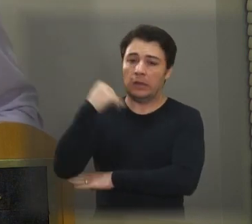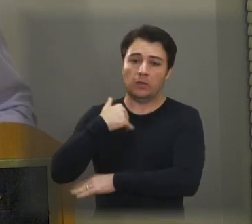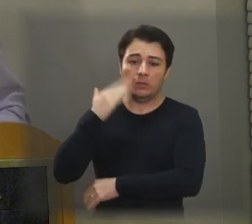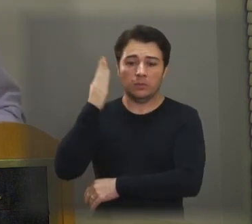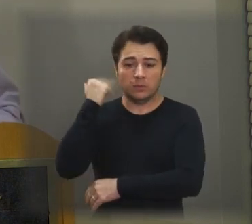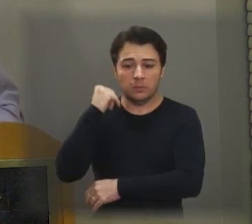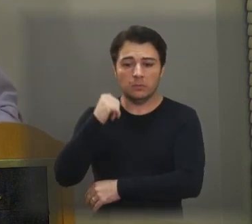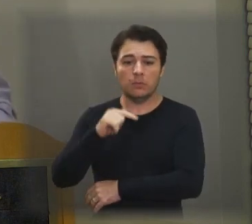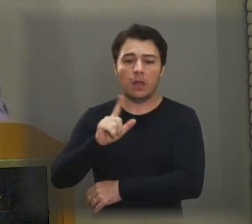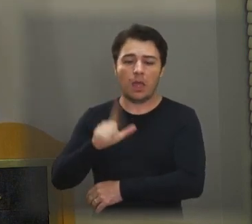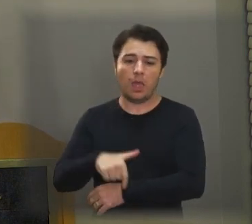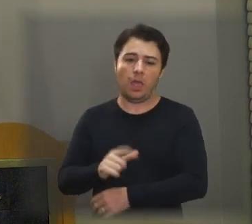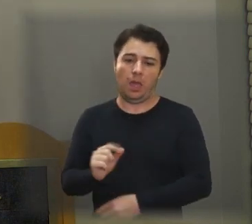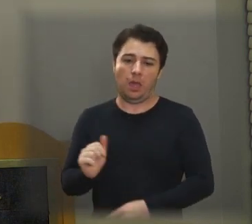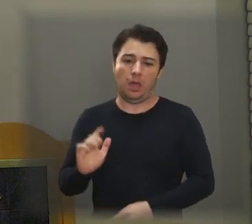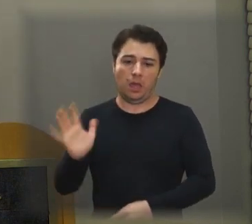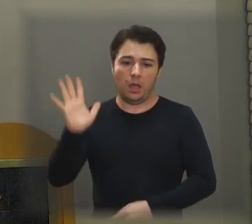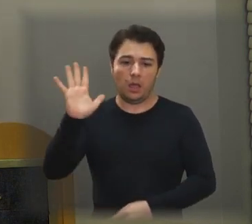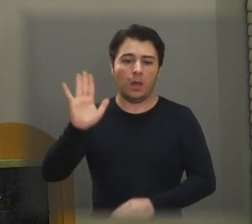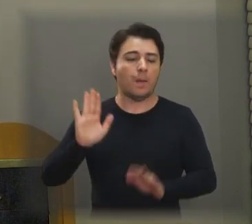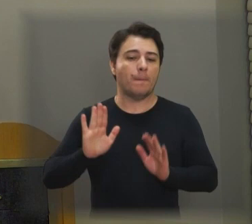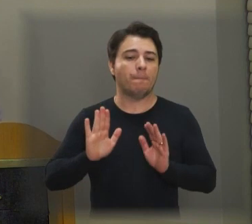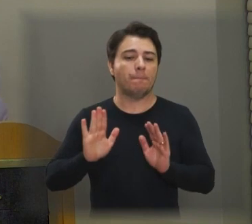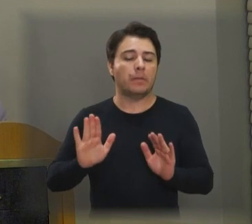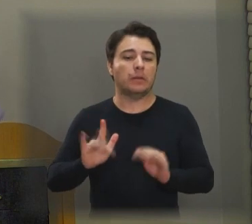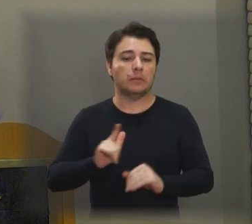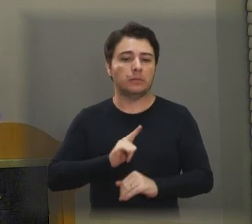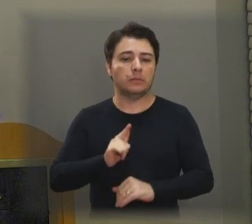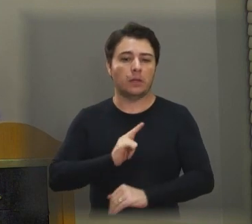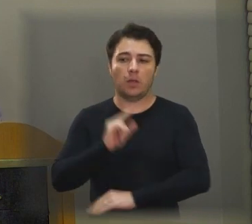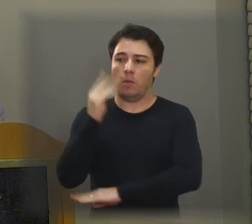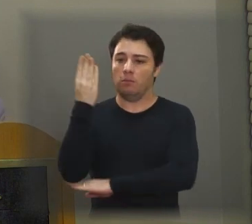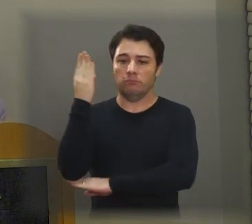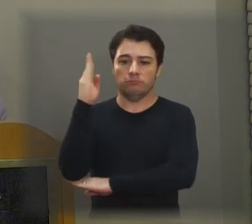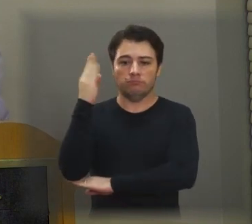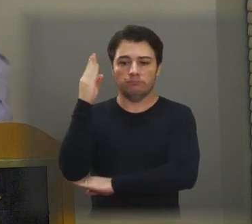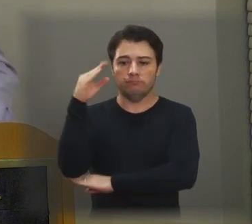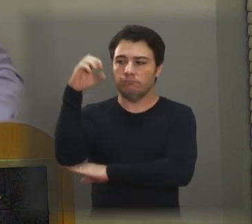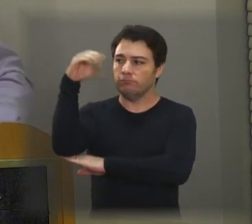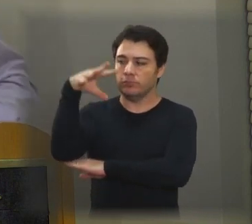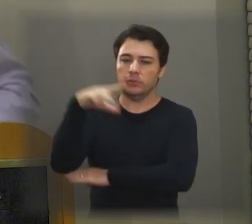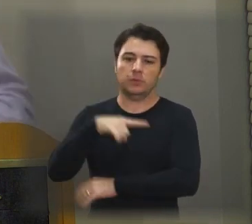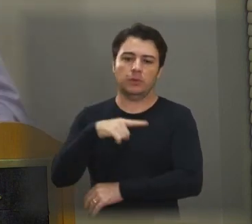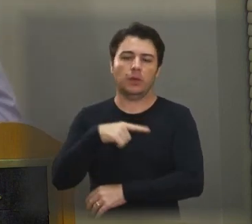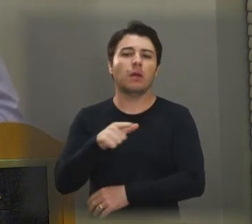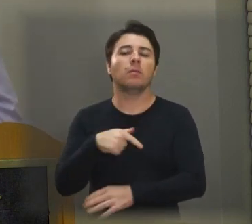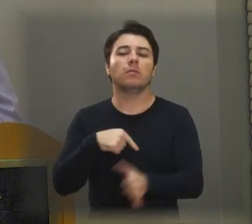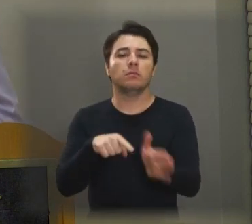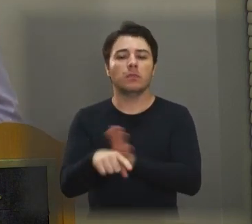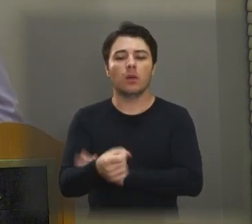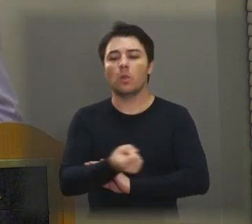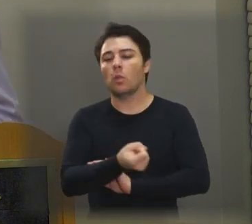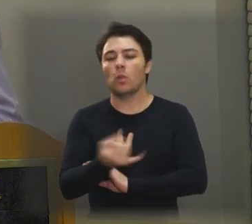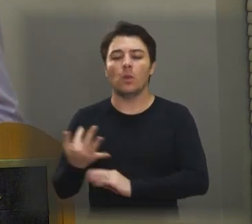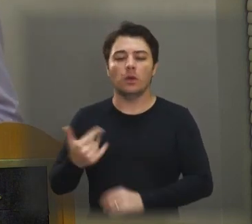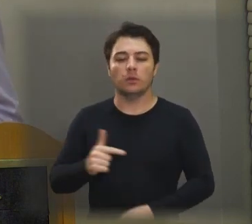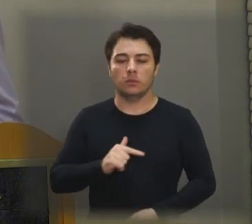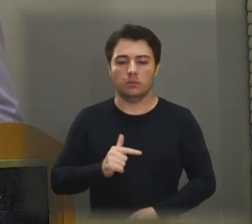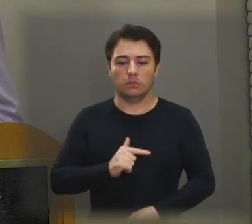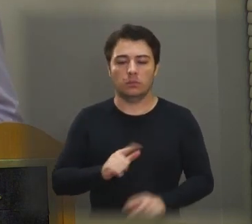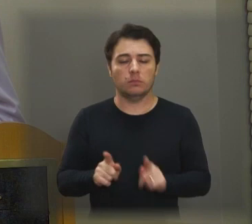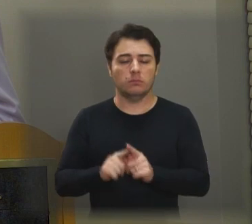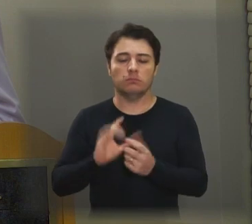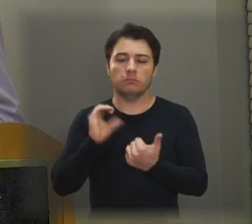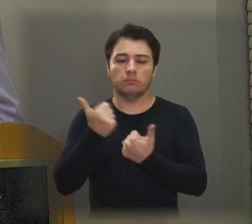claro mas já passou do tempo nós temos Sports madeira na nossa cidade certo ontem posso mandar nós temos no município que